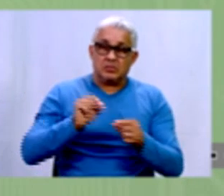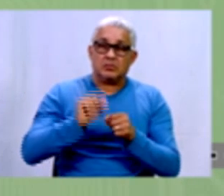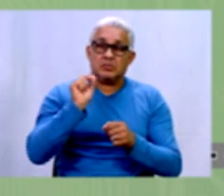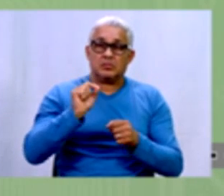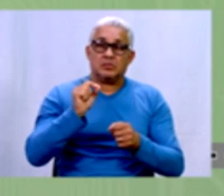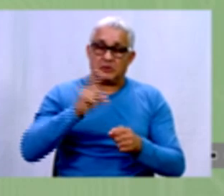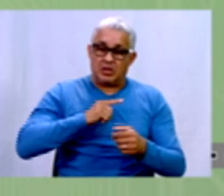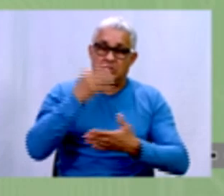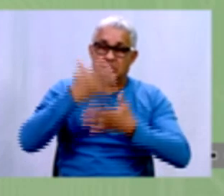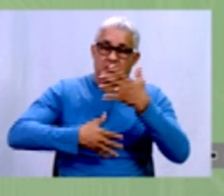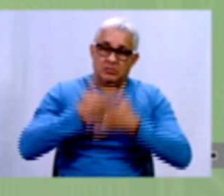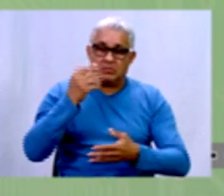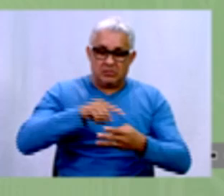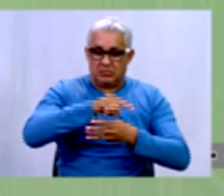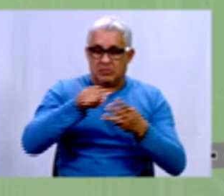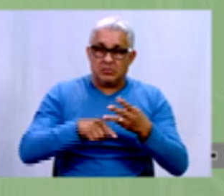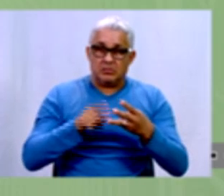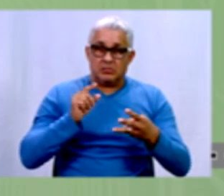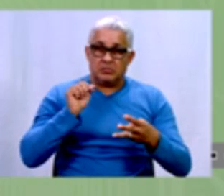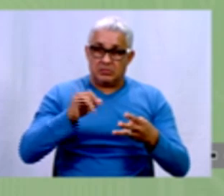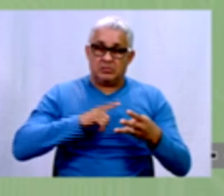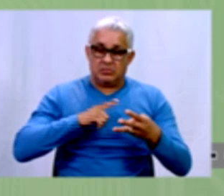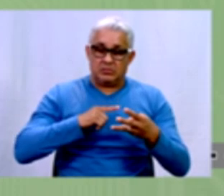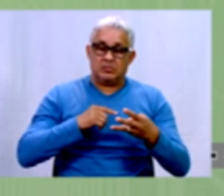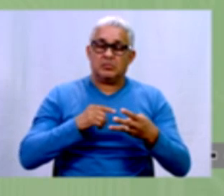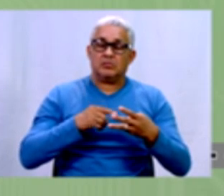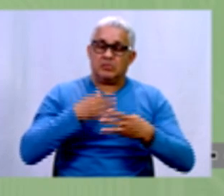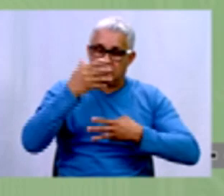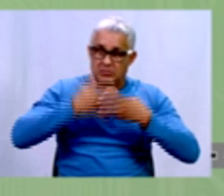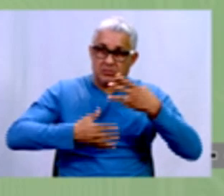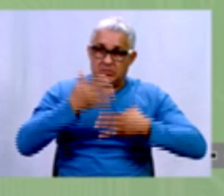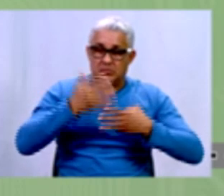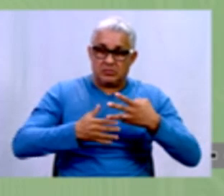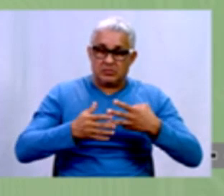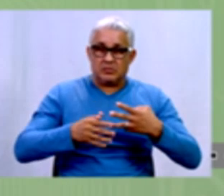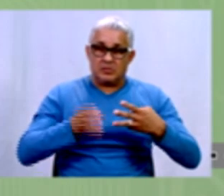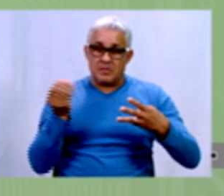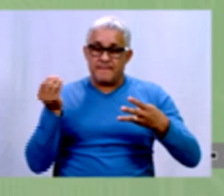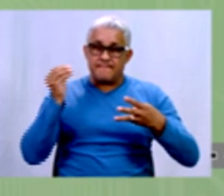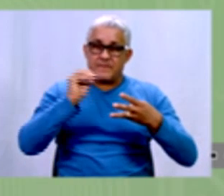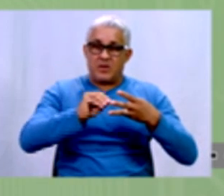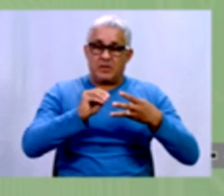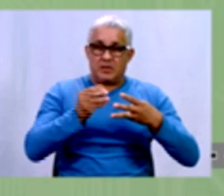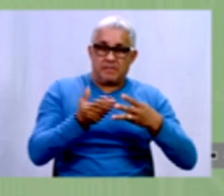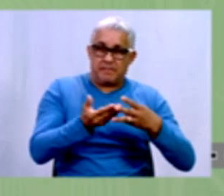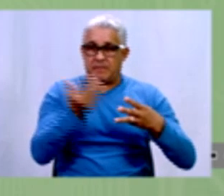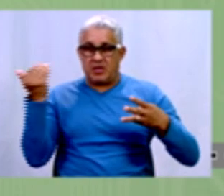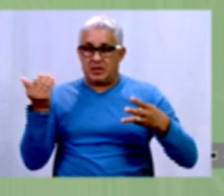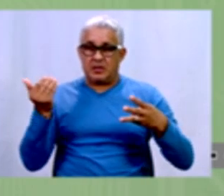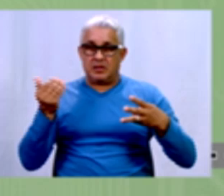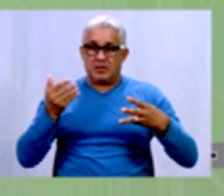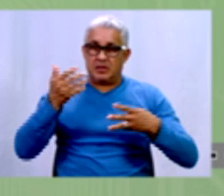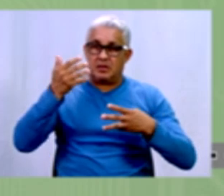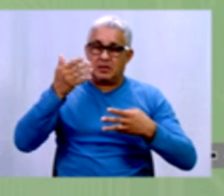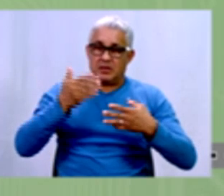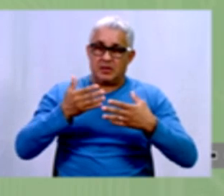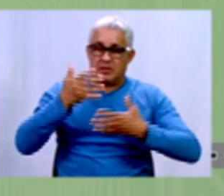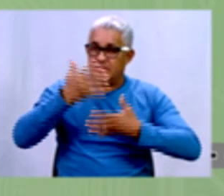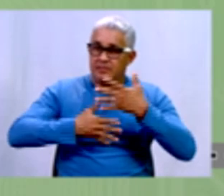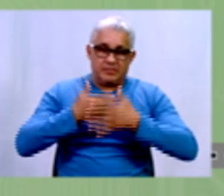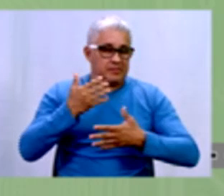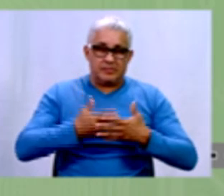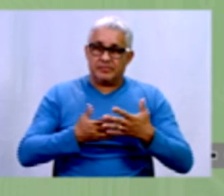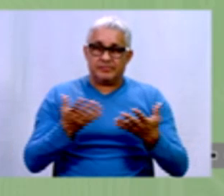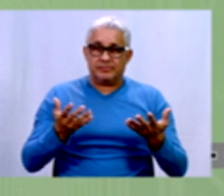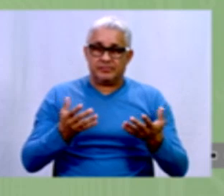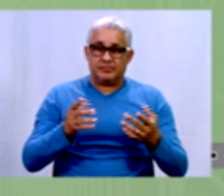obstáculo. Se há algum obstáculo, não é para ser definido ou removido esse obstáculo necessariamente no